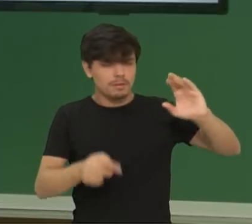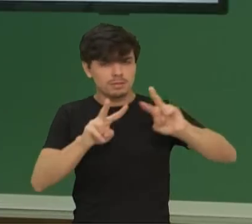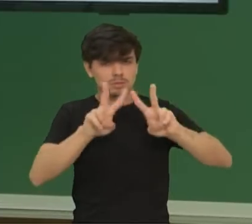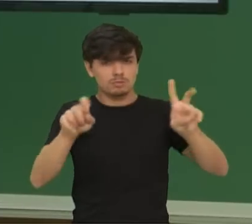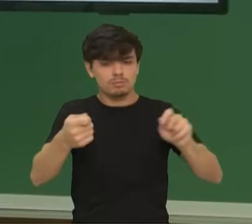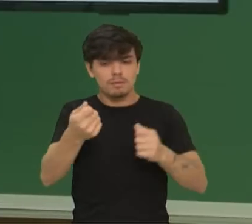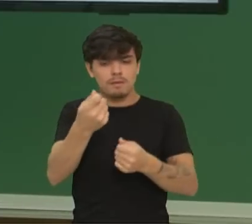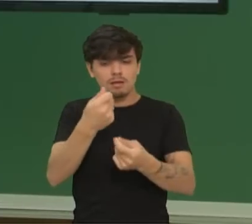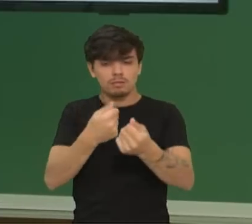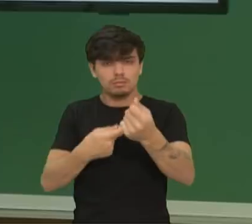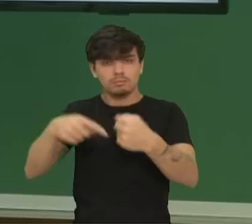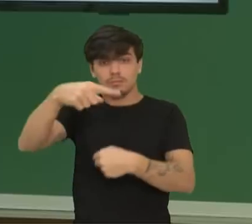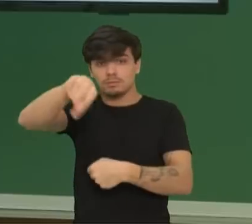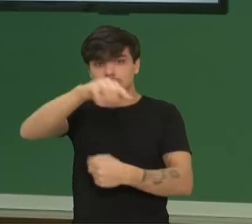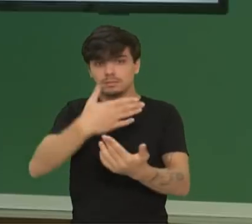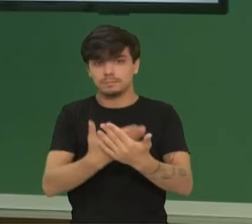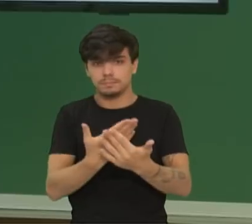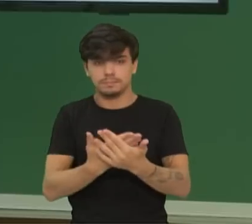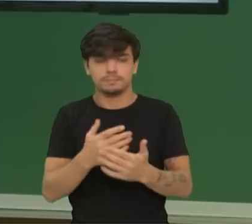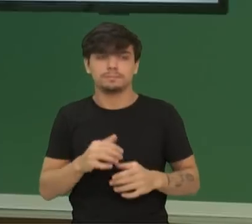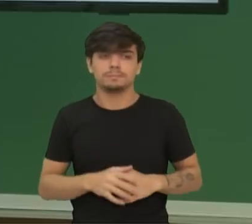vocês estudarem.